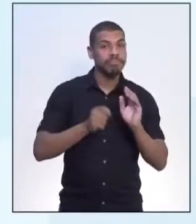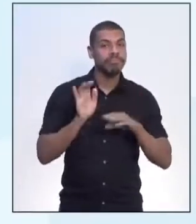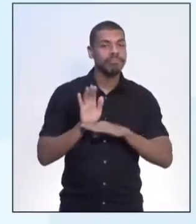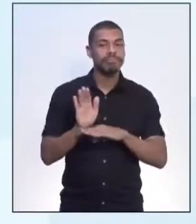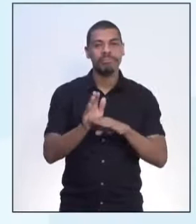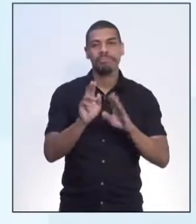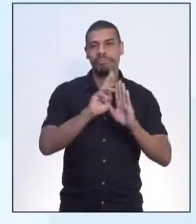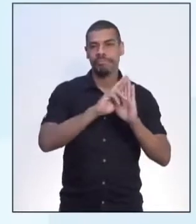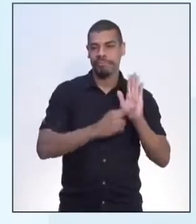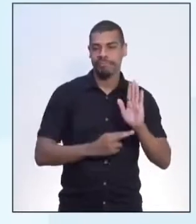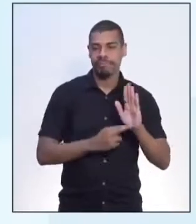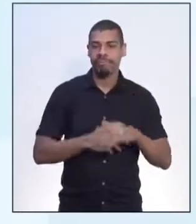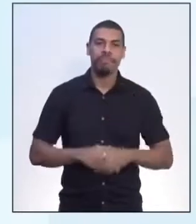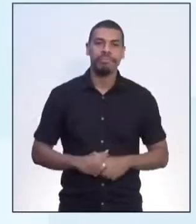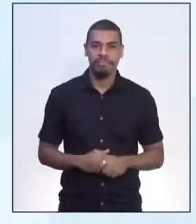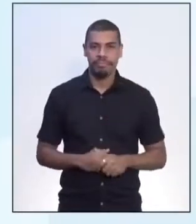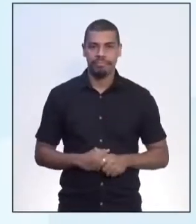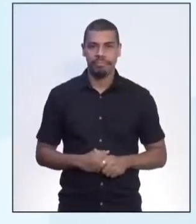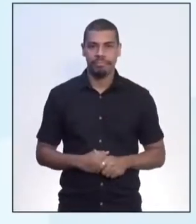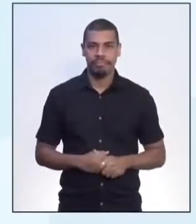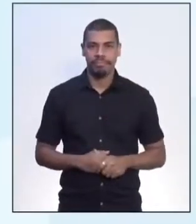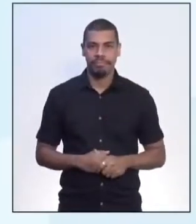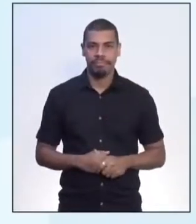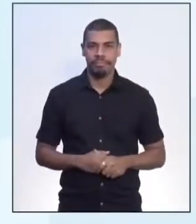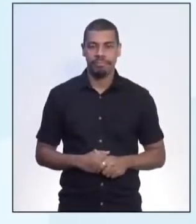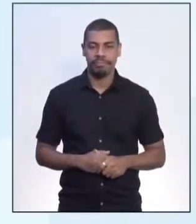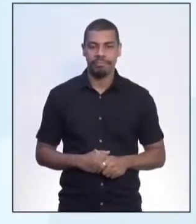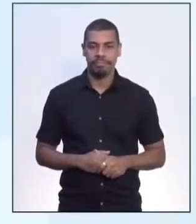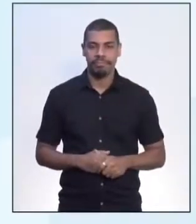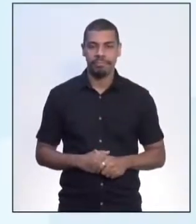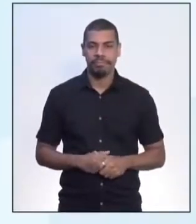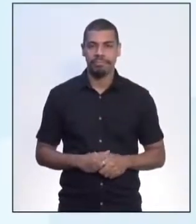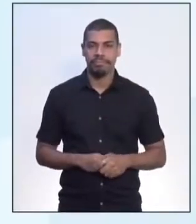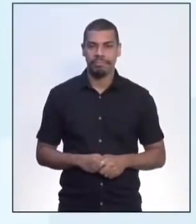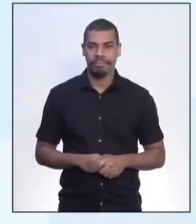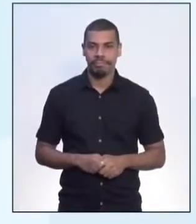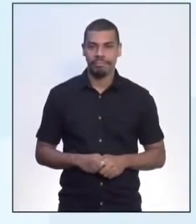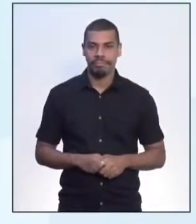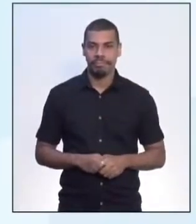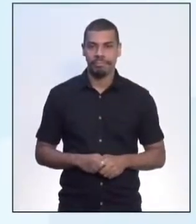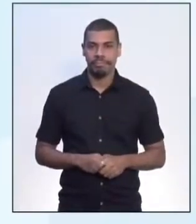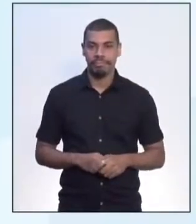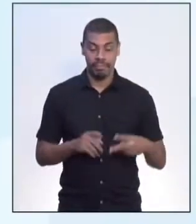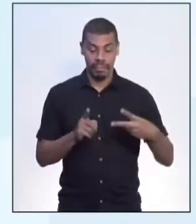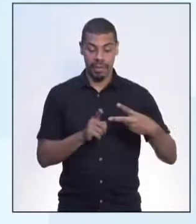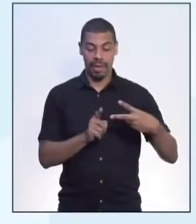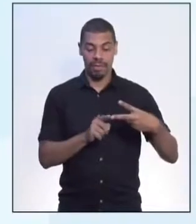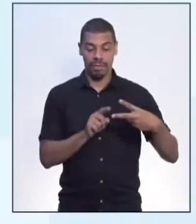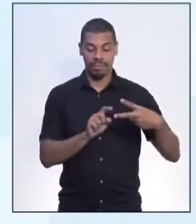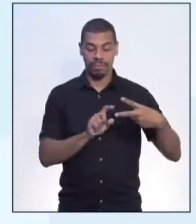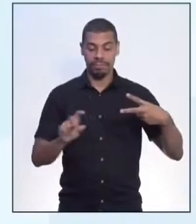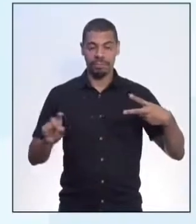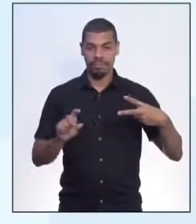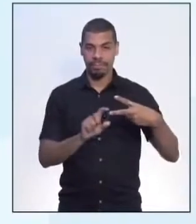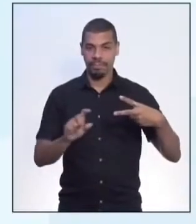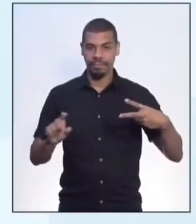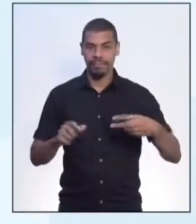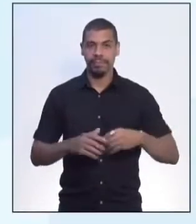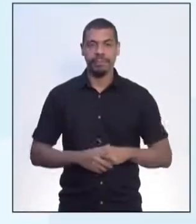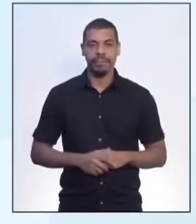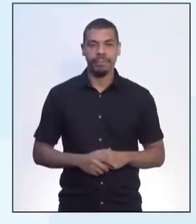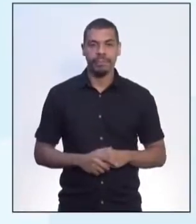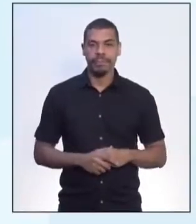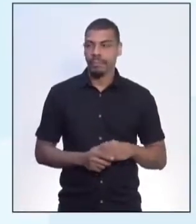redação. Então, você vai fazer, olha, tem ali a segunda oração, I eat rice, beans,